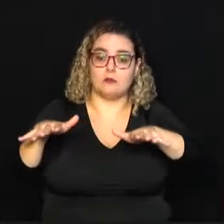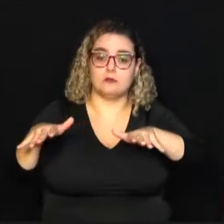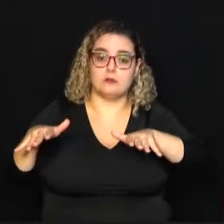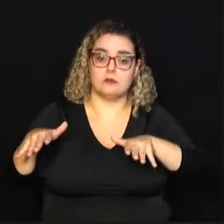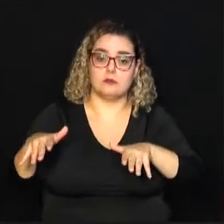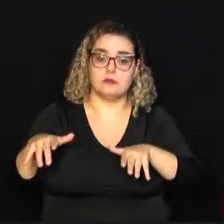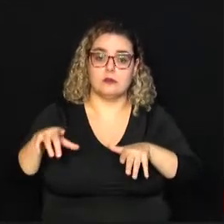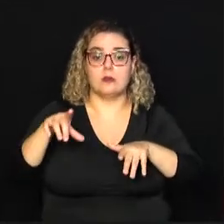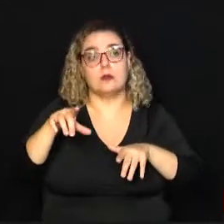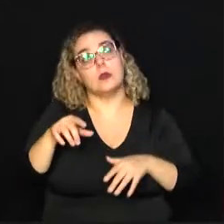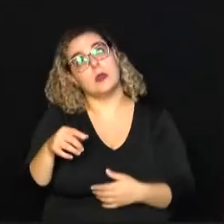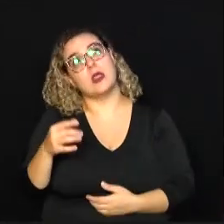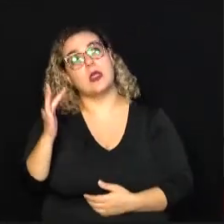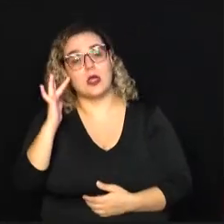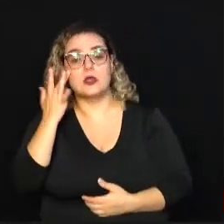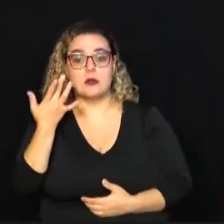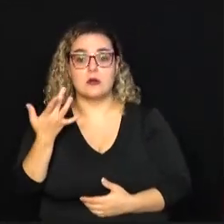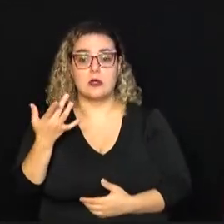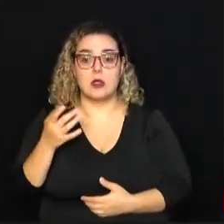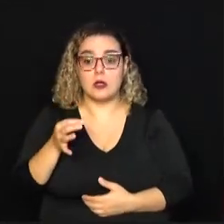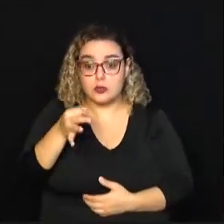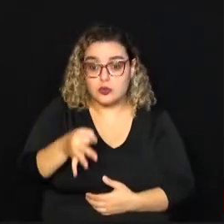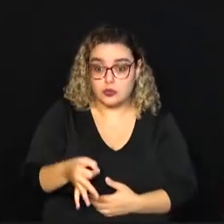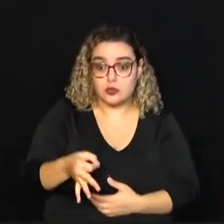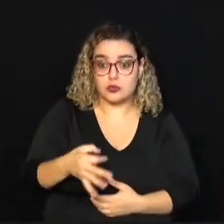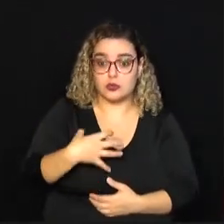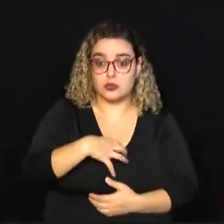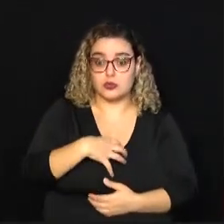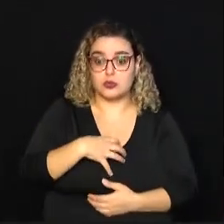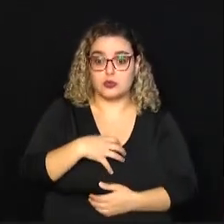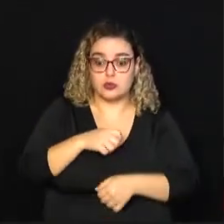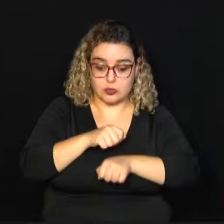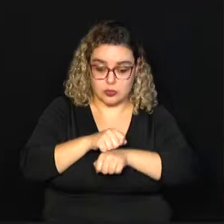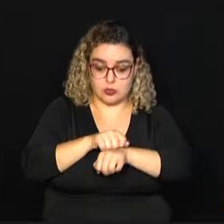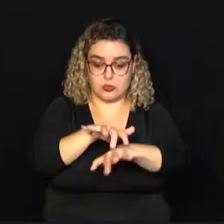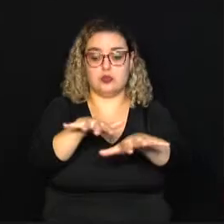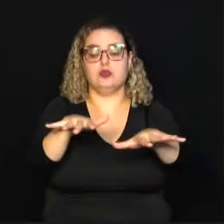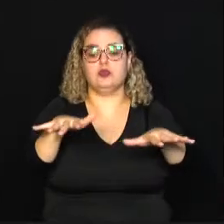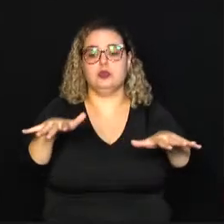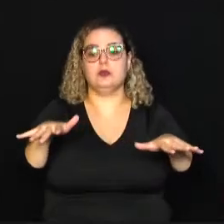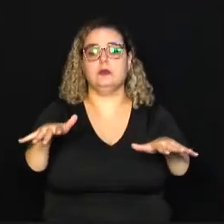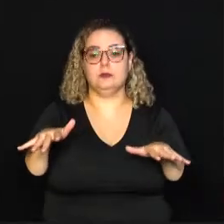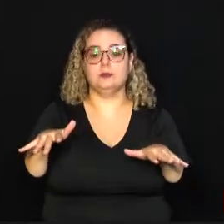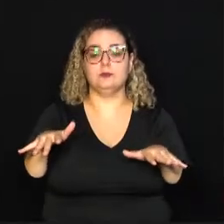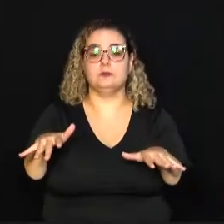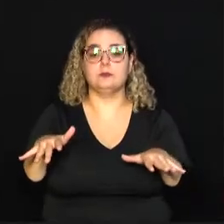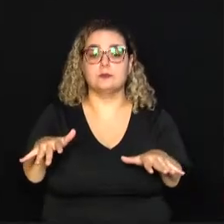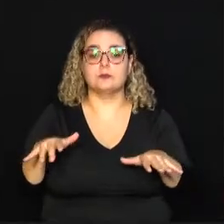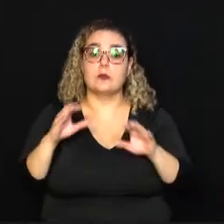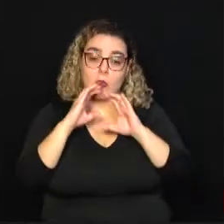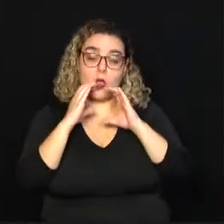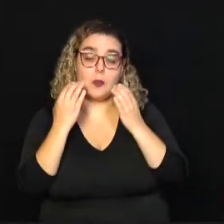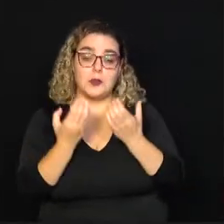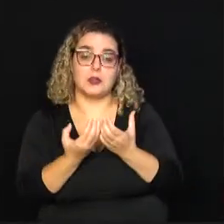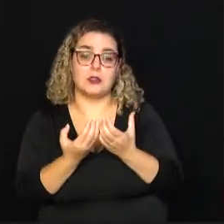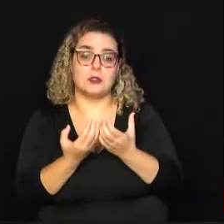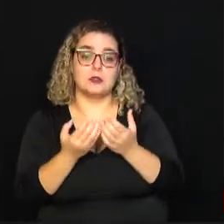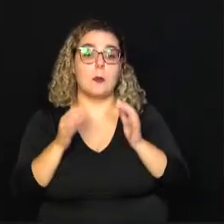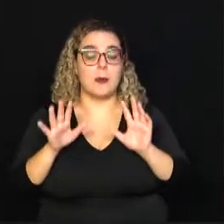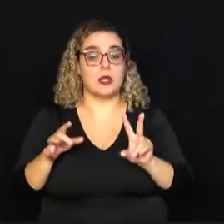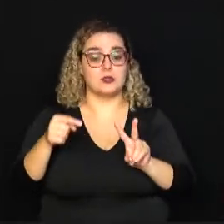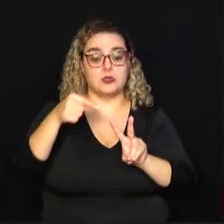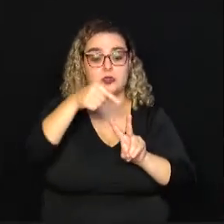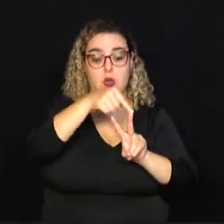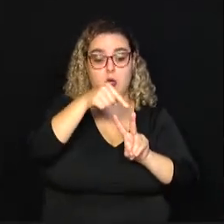vírus deveria percorrer mesmo em sendo transmitido na comunidade. E particularmente duas